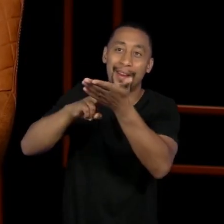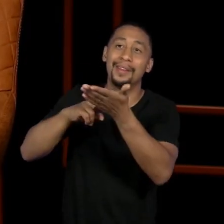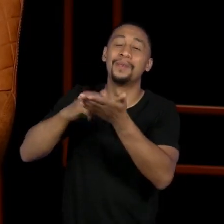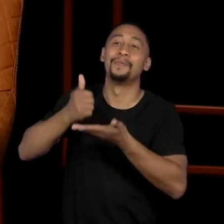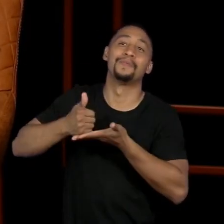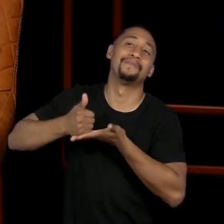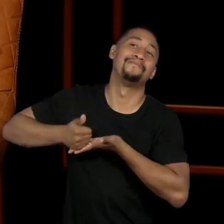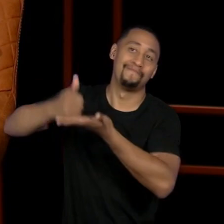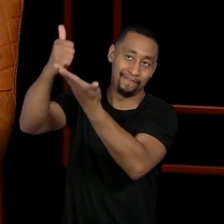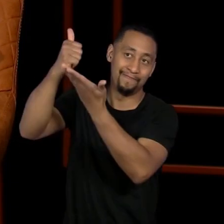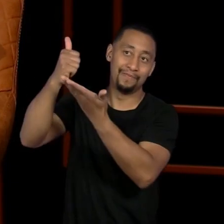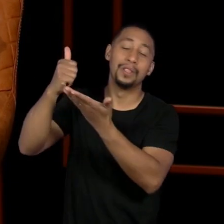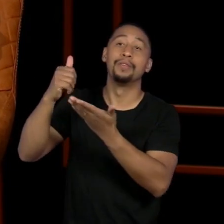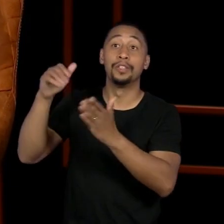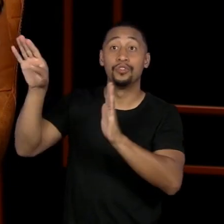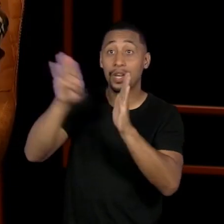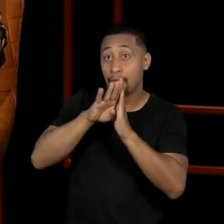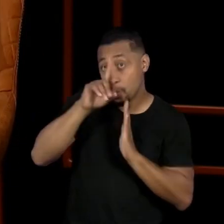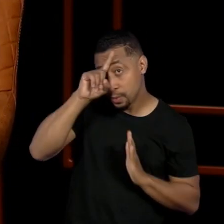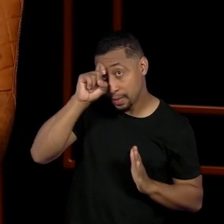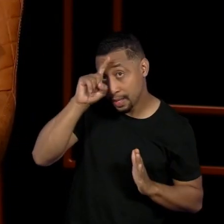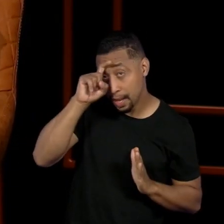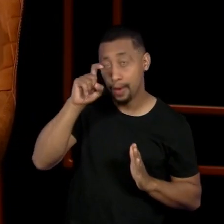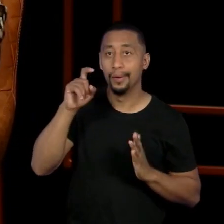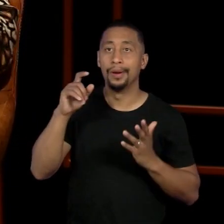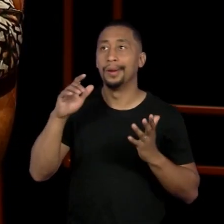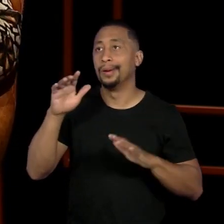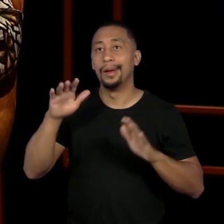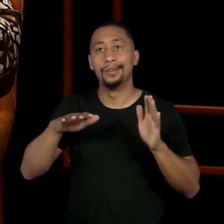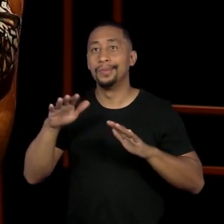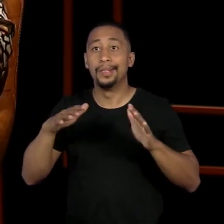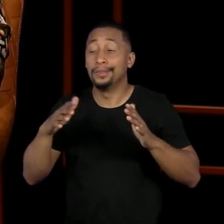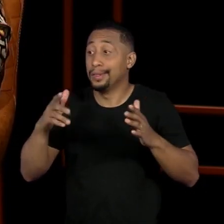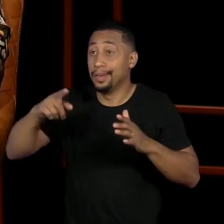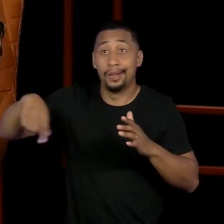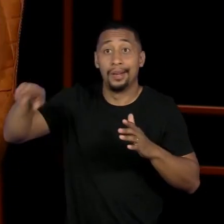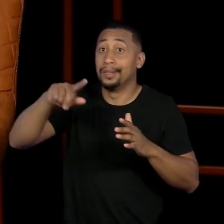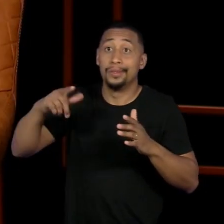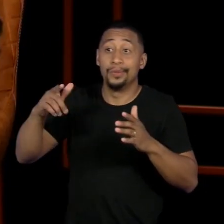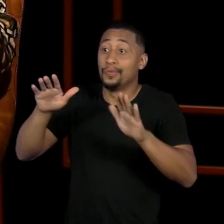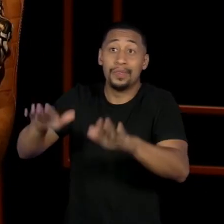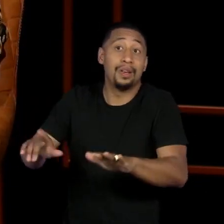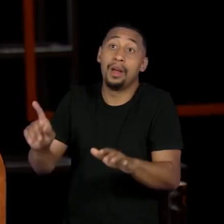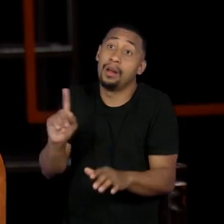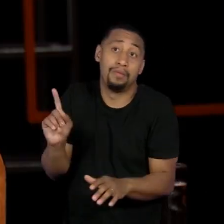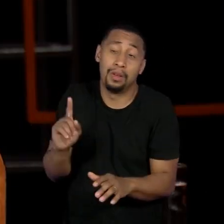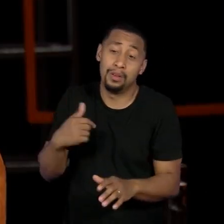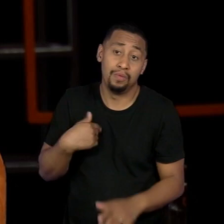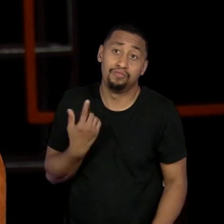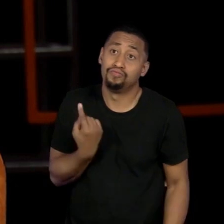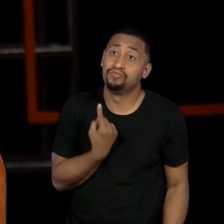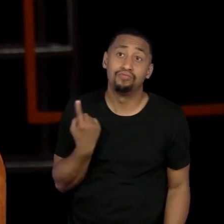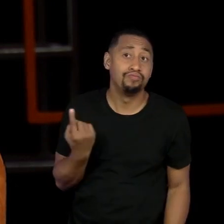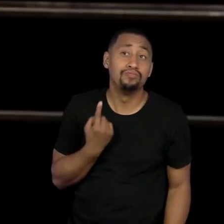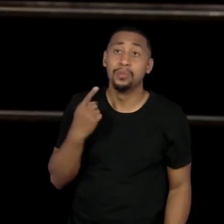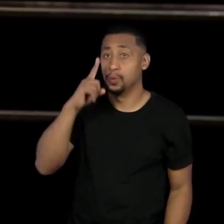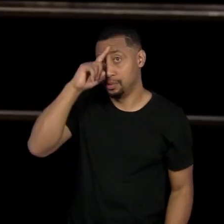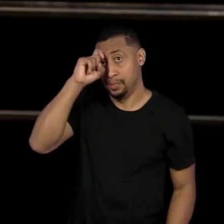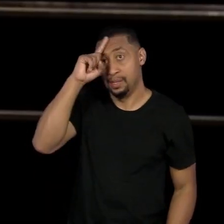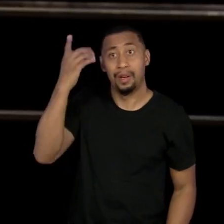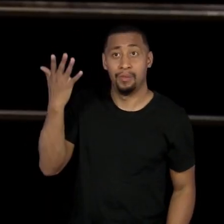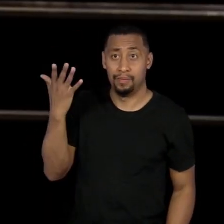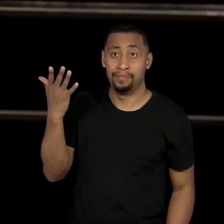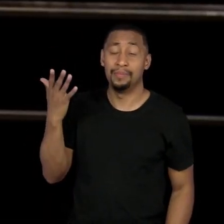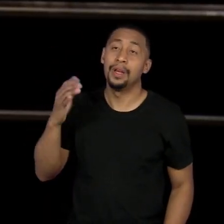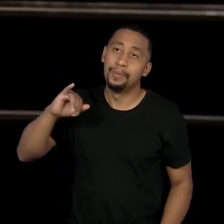e ia lá, porque os meus pais revezavam, só ia um ou ia outro, porque ninguém podia lá ficar o tempo todo. Eu fiquei lá no hospital praticamente sozinha.